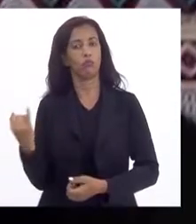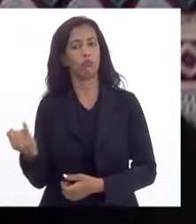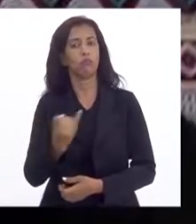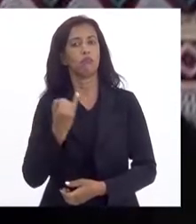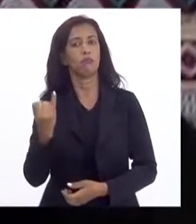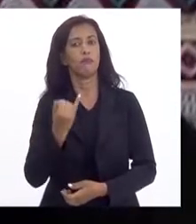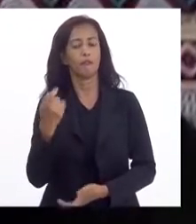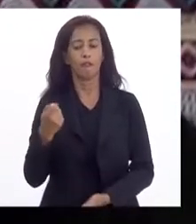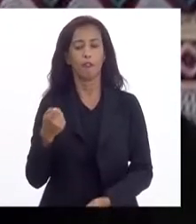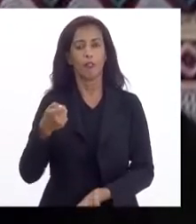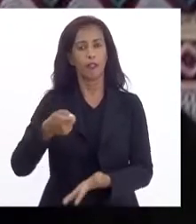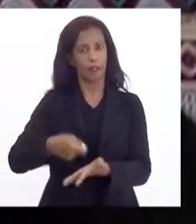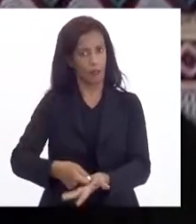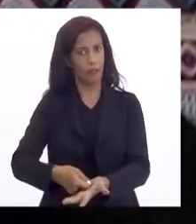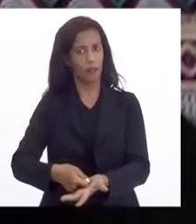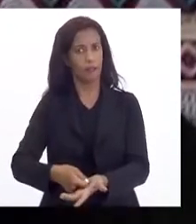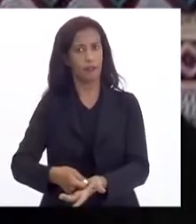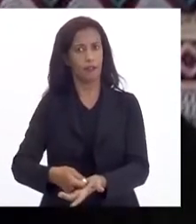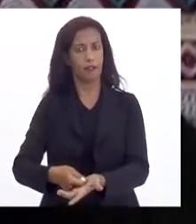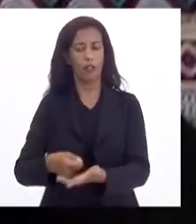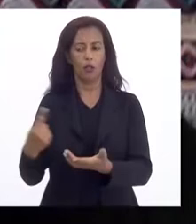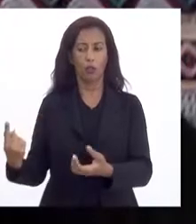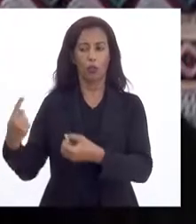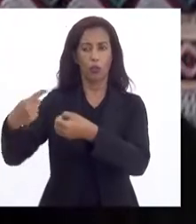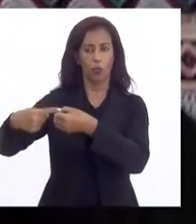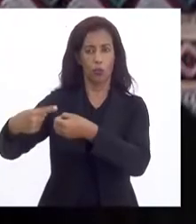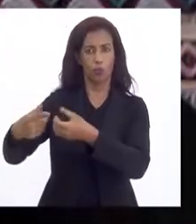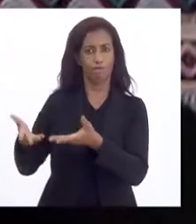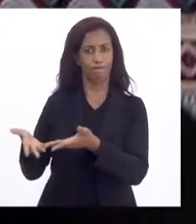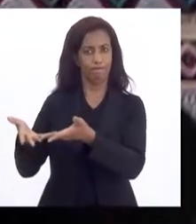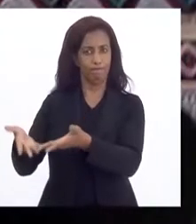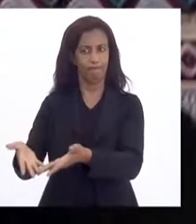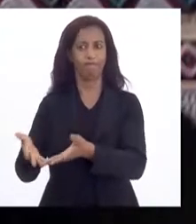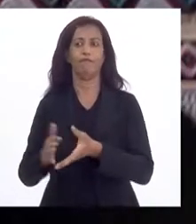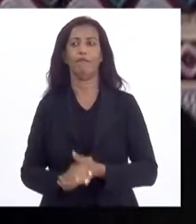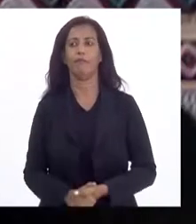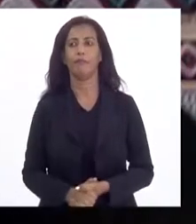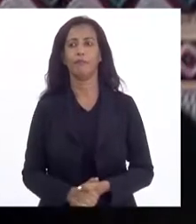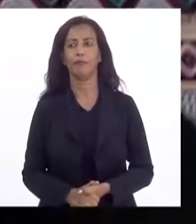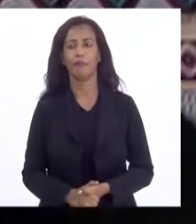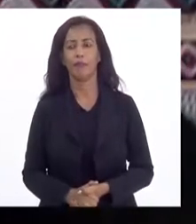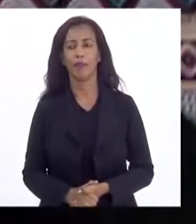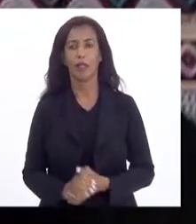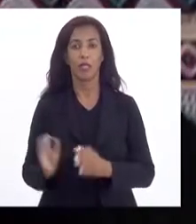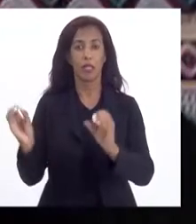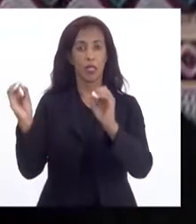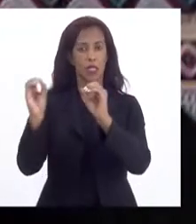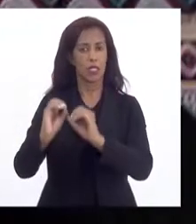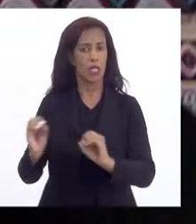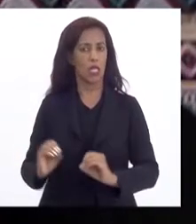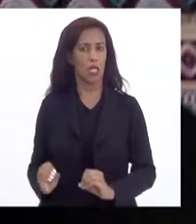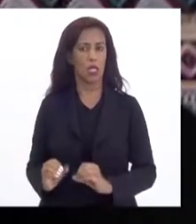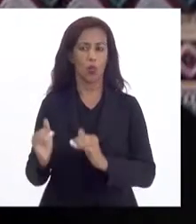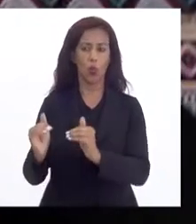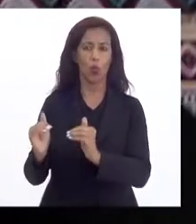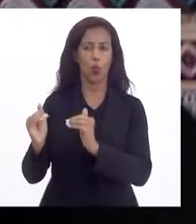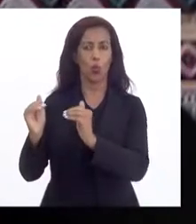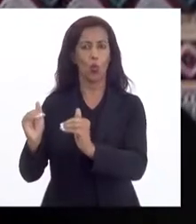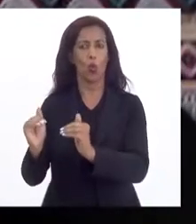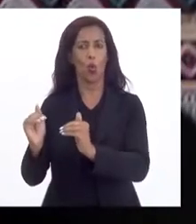da garantia do ente municipal, né? Sem nenhum demérito